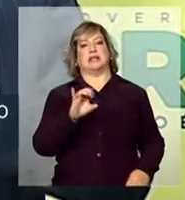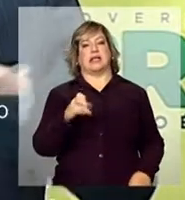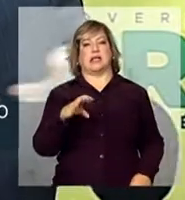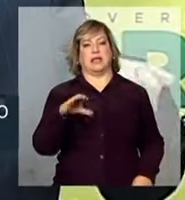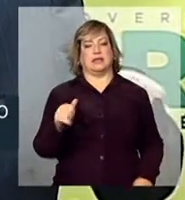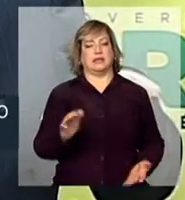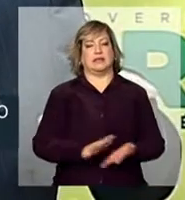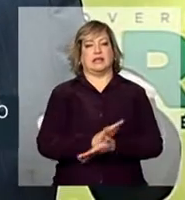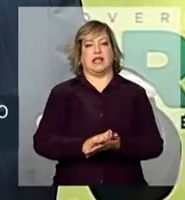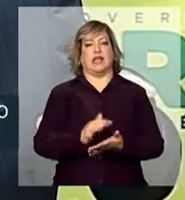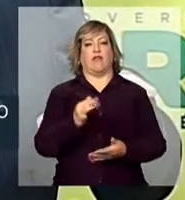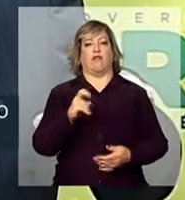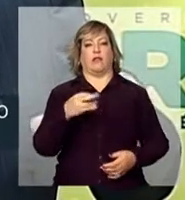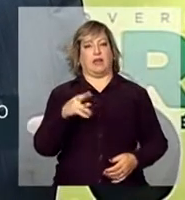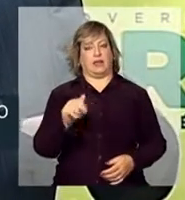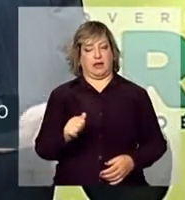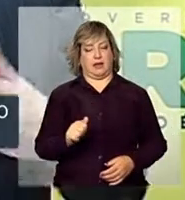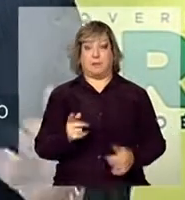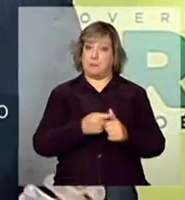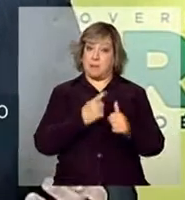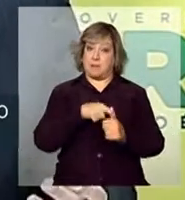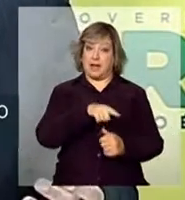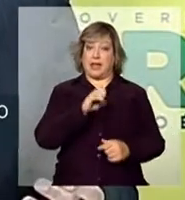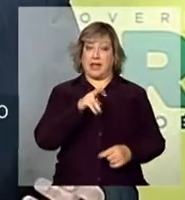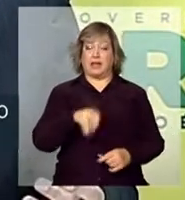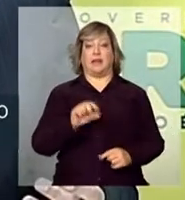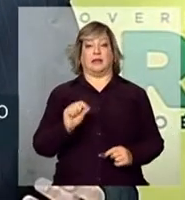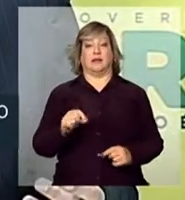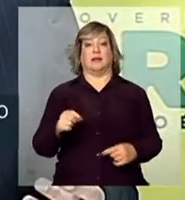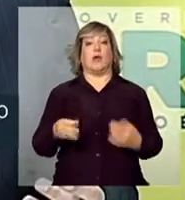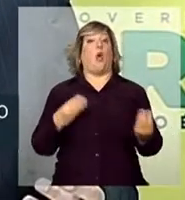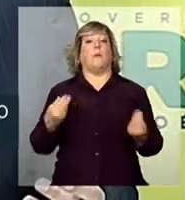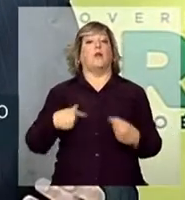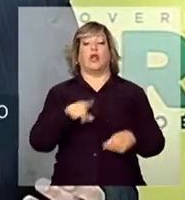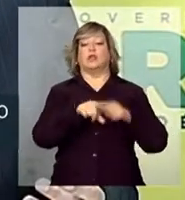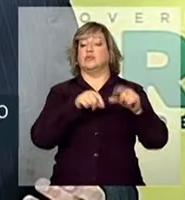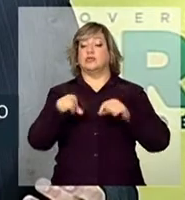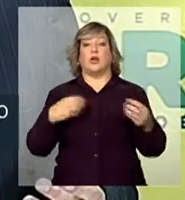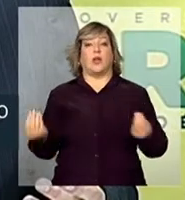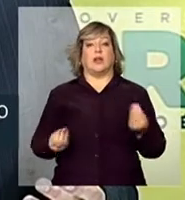se eu não tiver um critério objetivo como é que nós vamos escolher